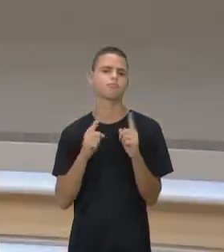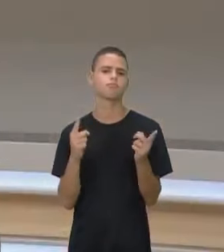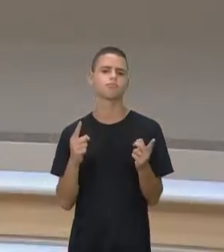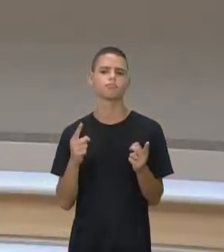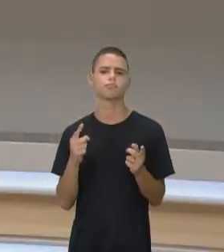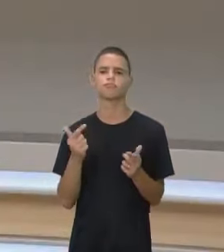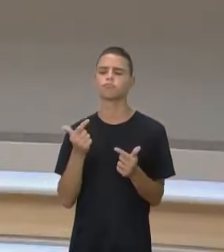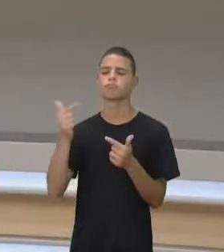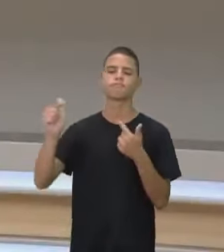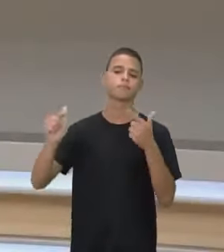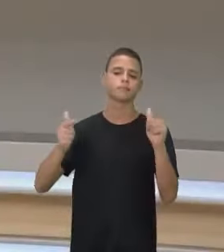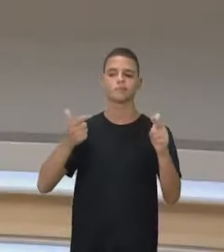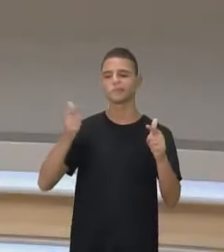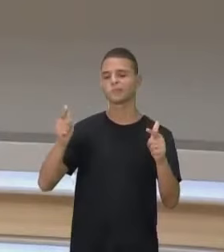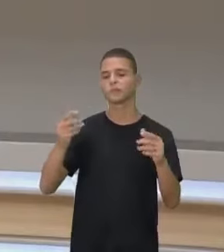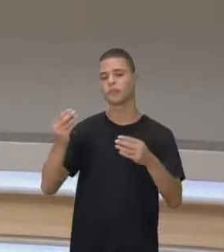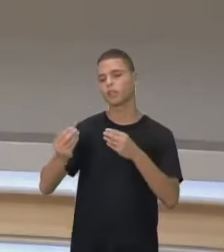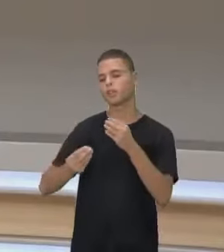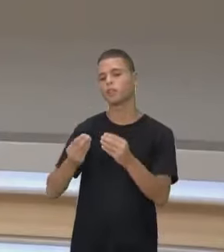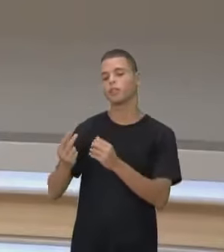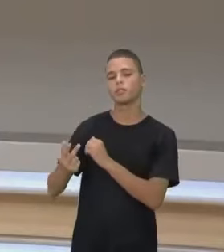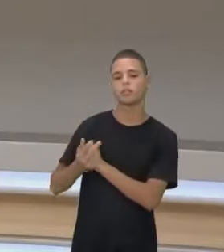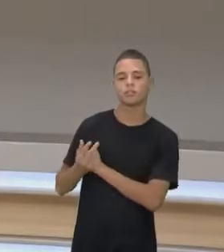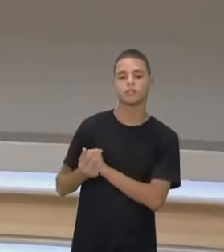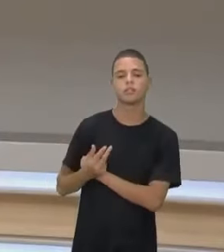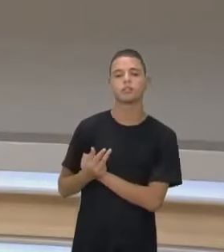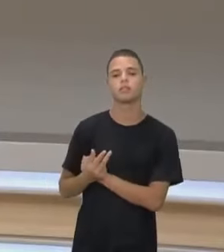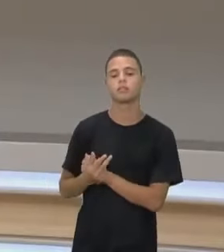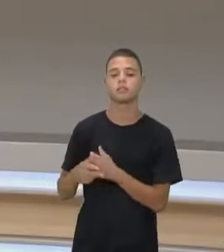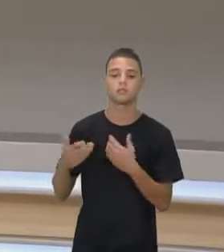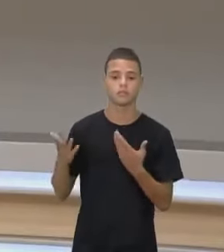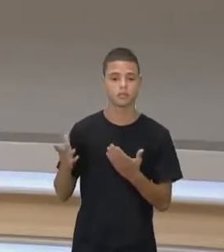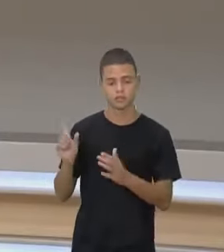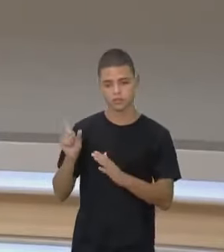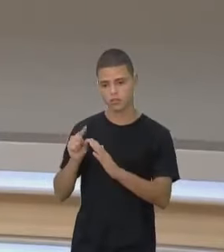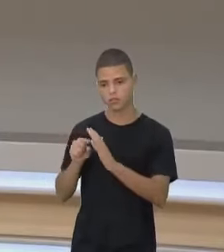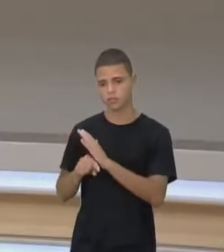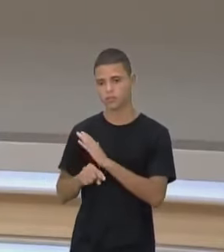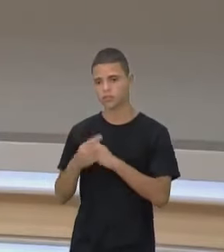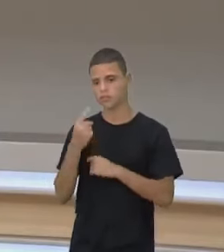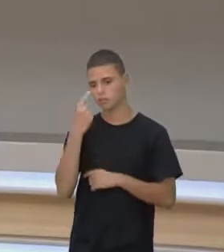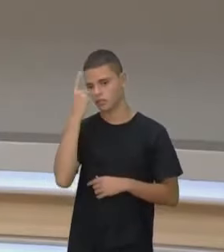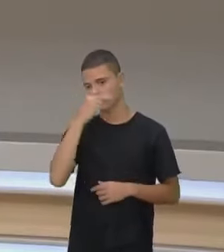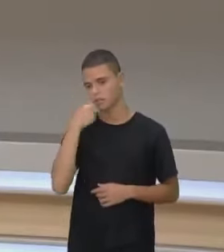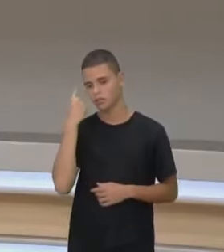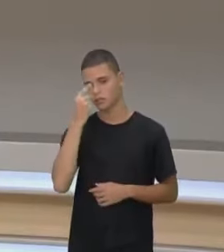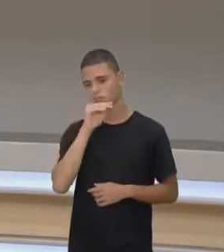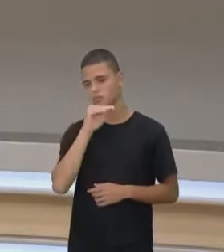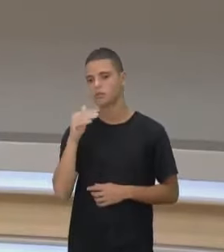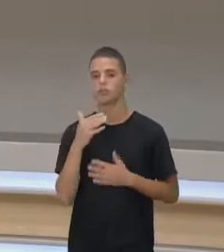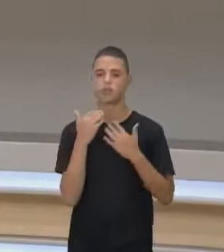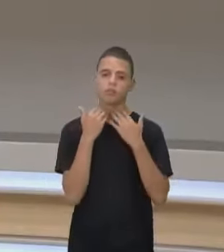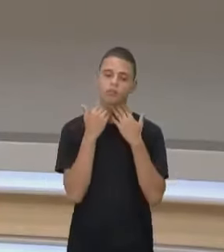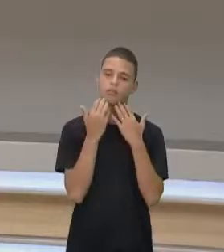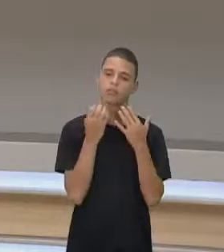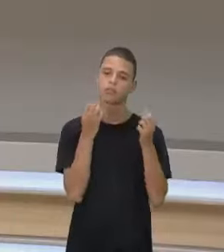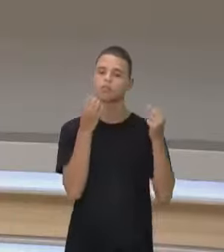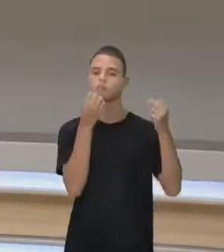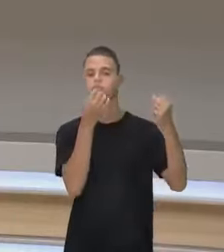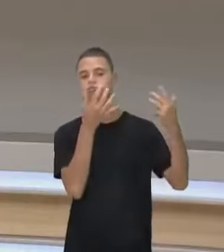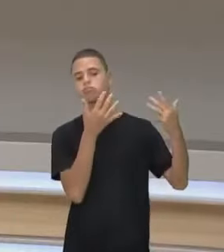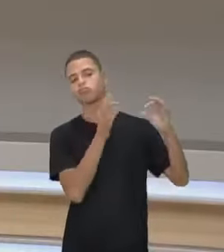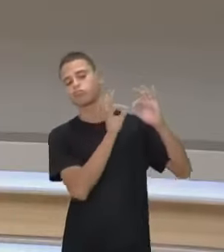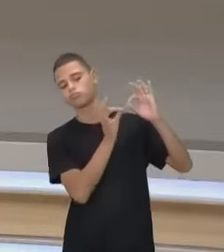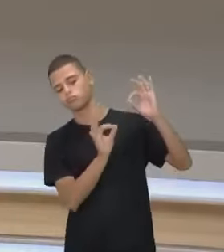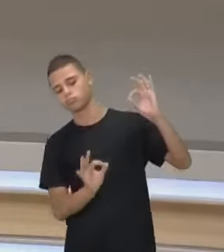outros desastres? Né? Como a proposta é de aprofundamento, em 1h, 1h30, não seria possível nós falarmos